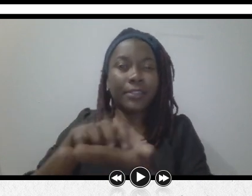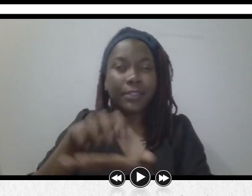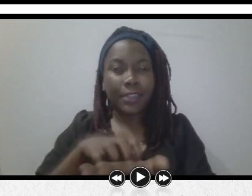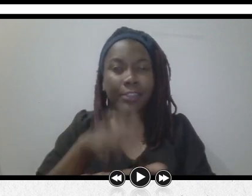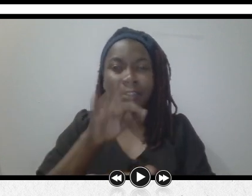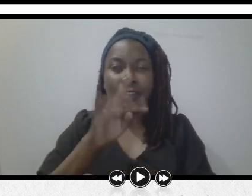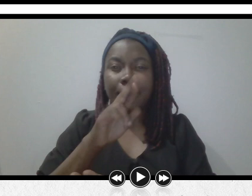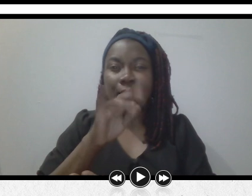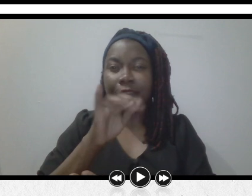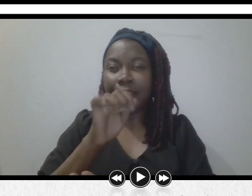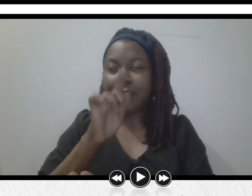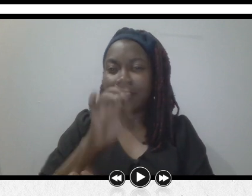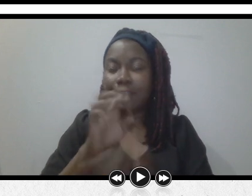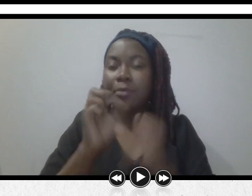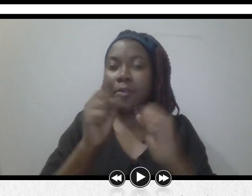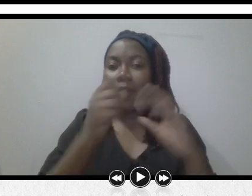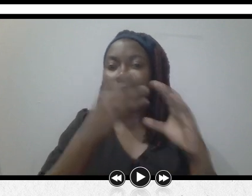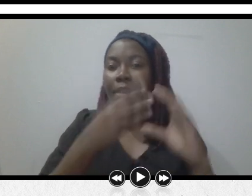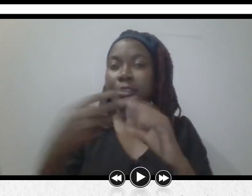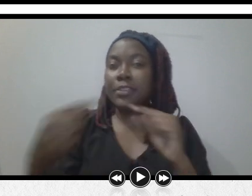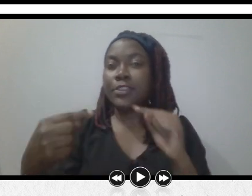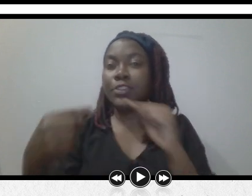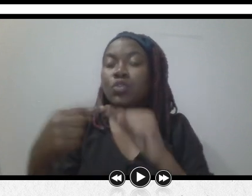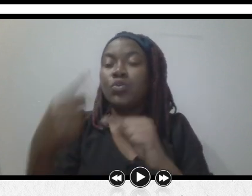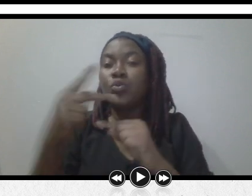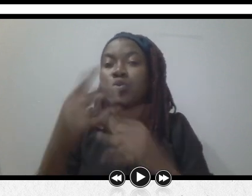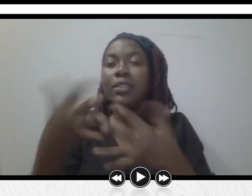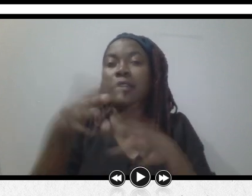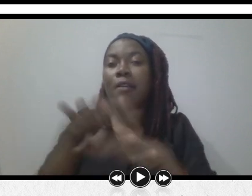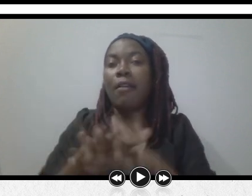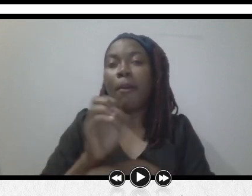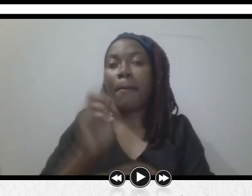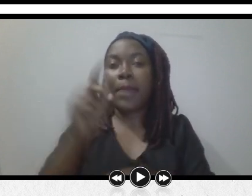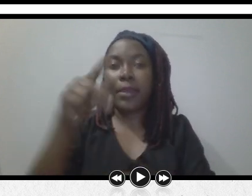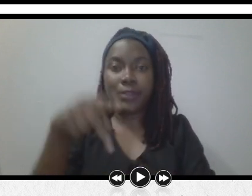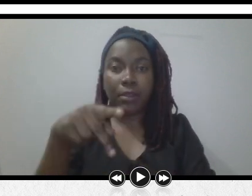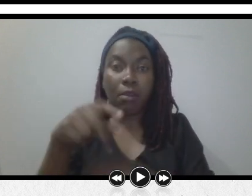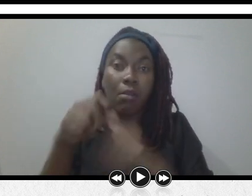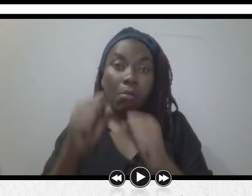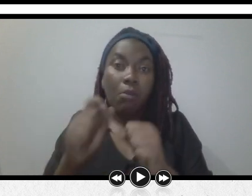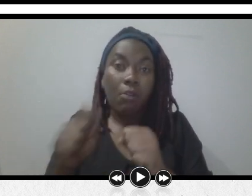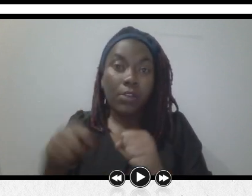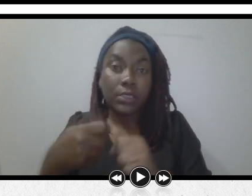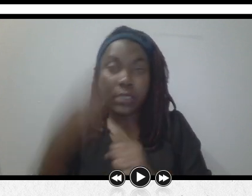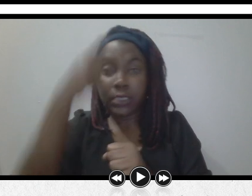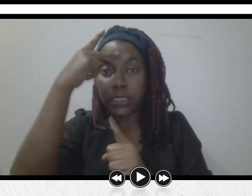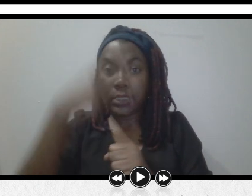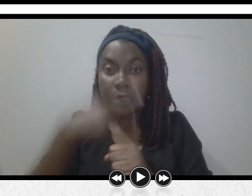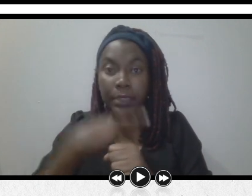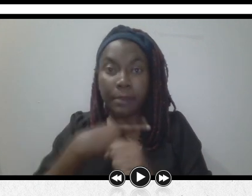As centrais de triagens, a gente pode classificá-las, né, de acordo quanto à sua integração